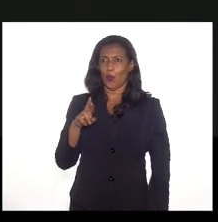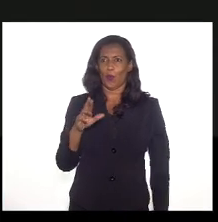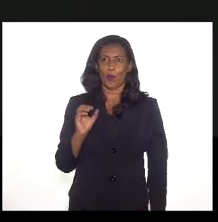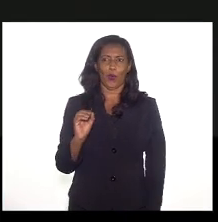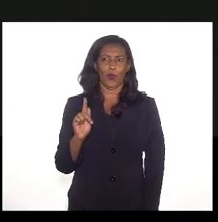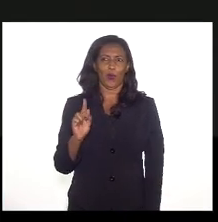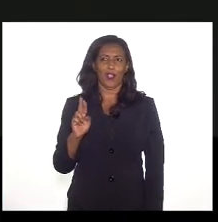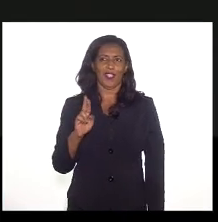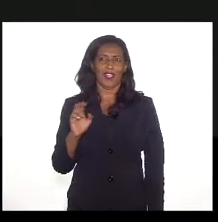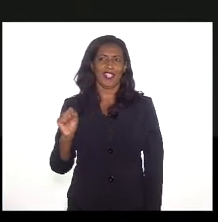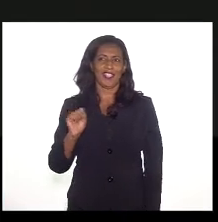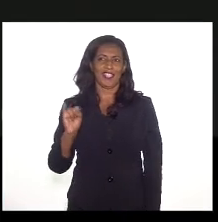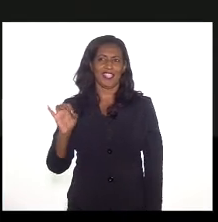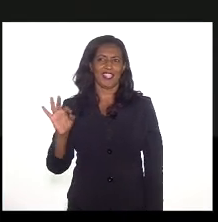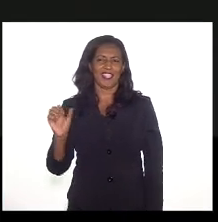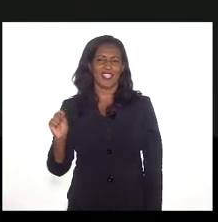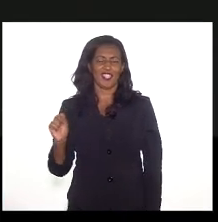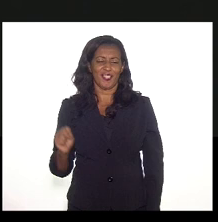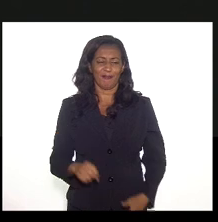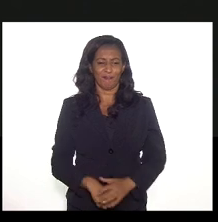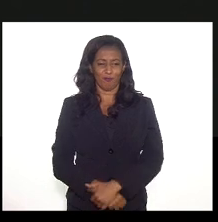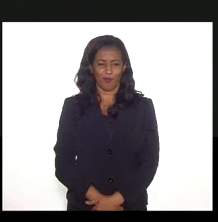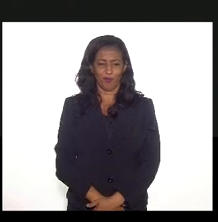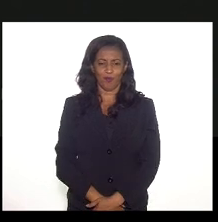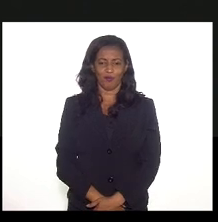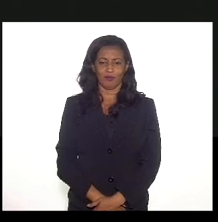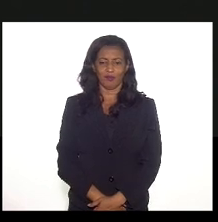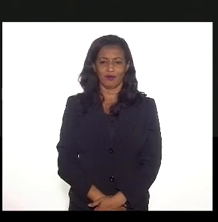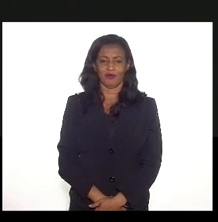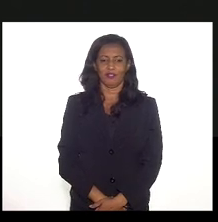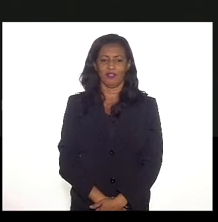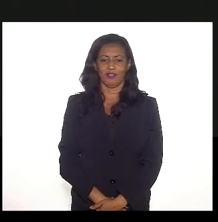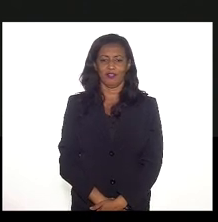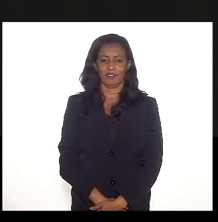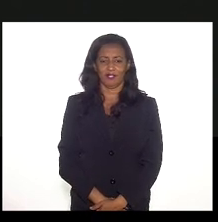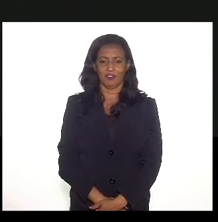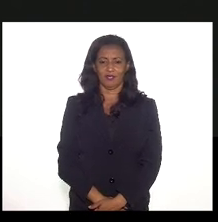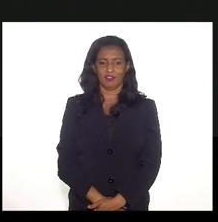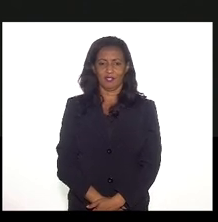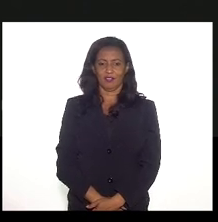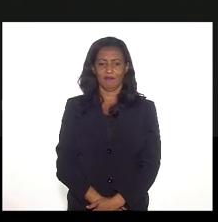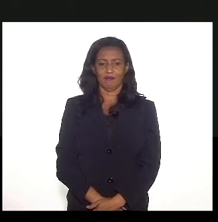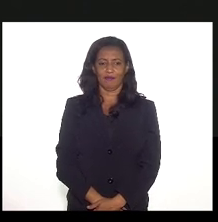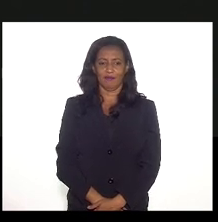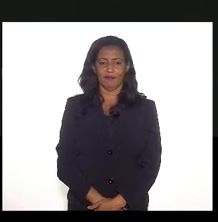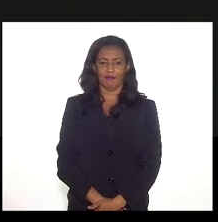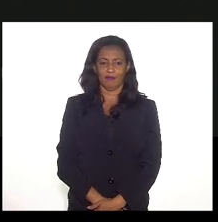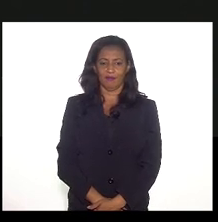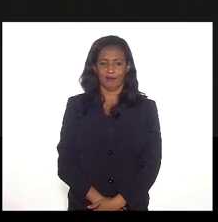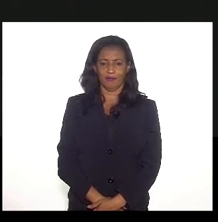Mas eu já disse, então. A gente vai passar hoje. Pedir de vista. 16 da Paulo. Projeto de lei